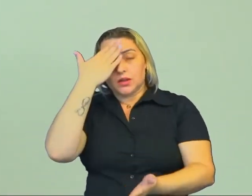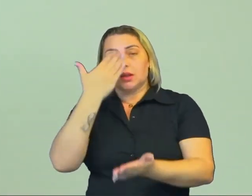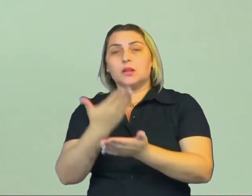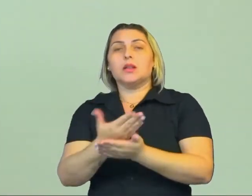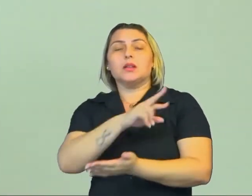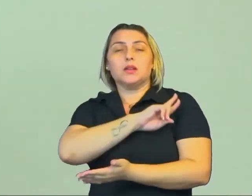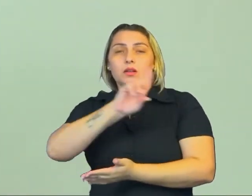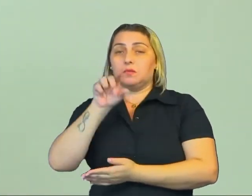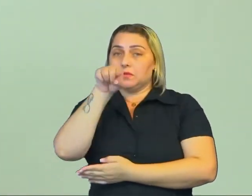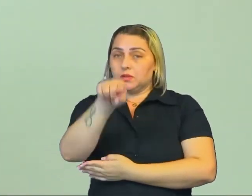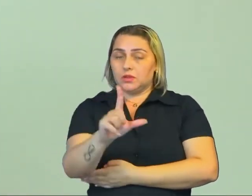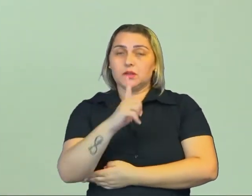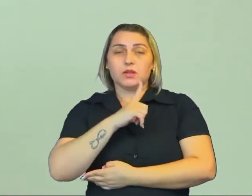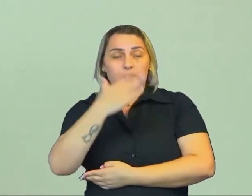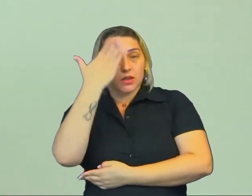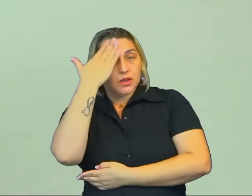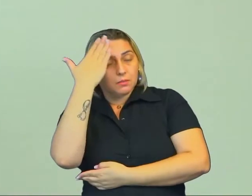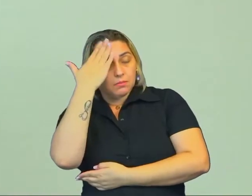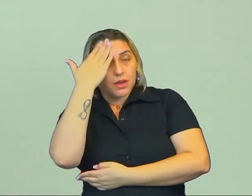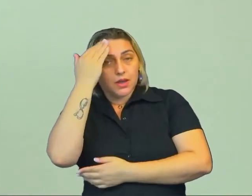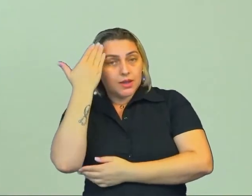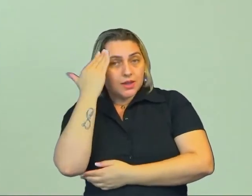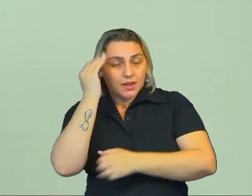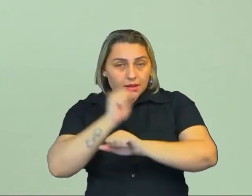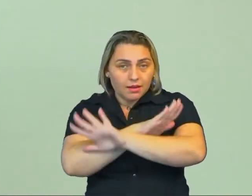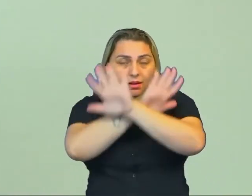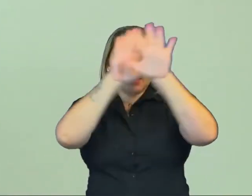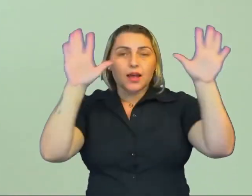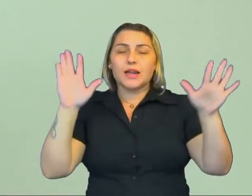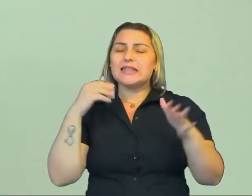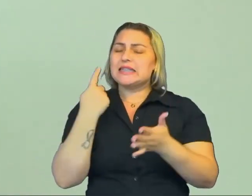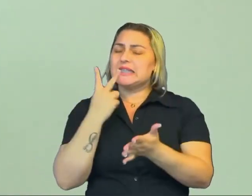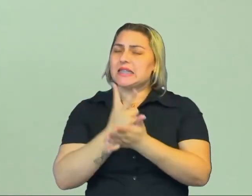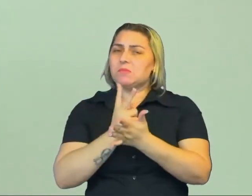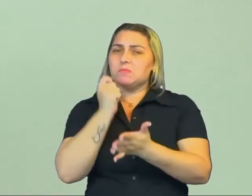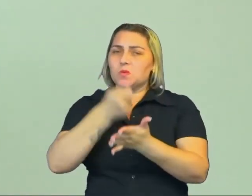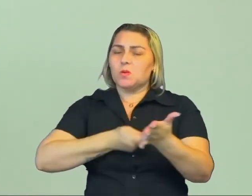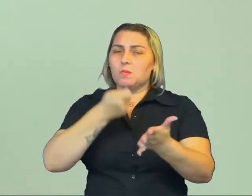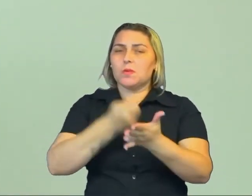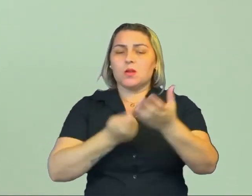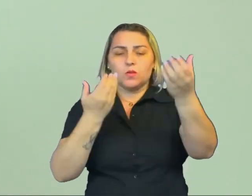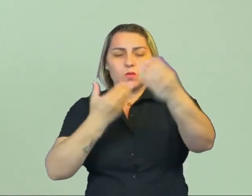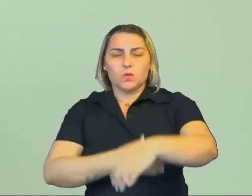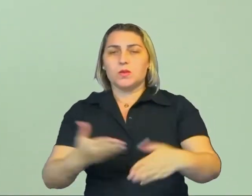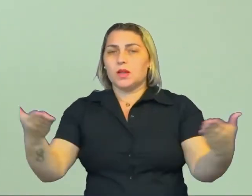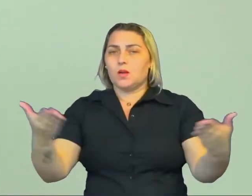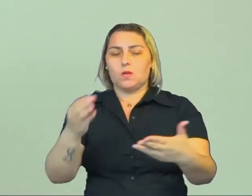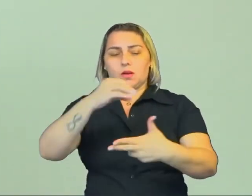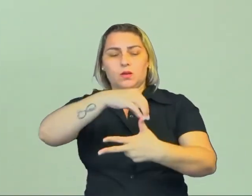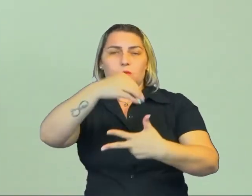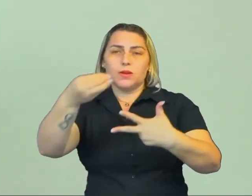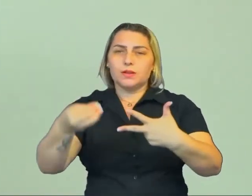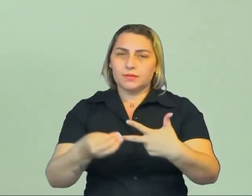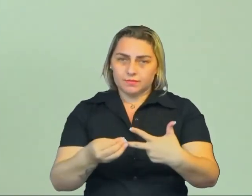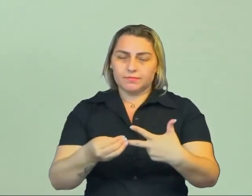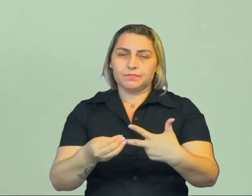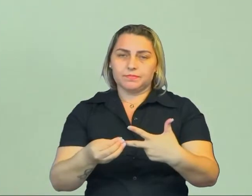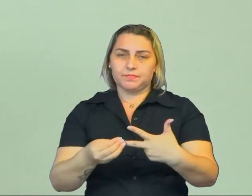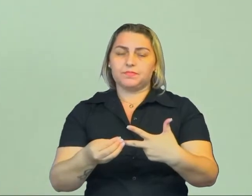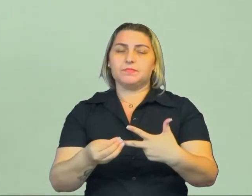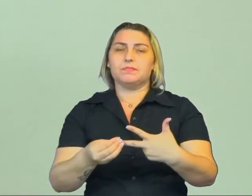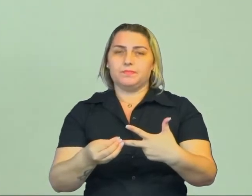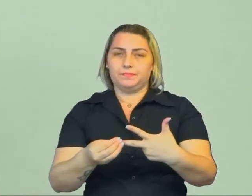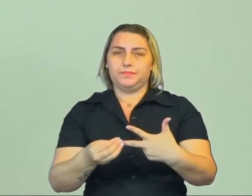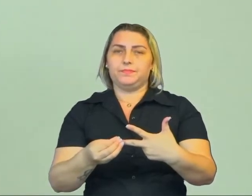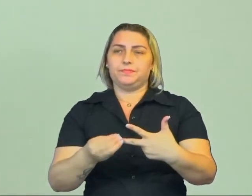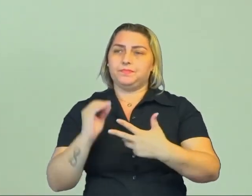religião, você tem que saber, porque ele é sempre cobrado em um concurso e agora no Enem. Então, pelo